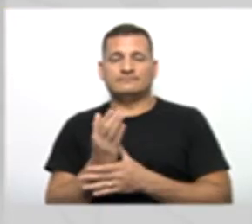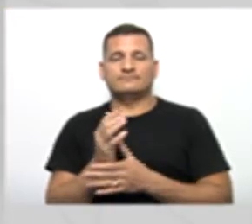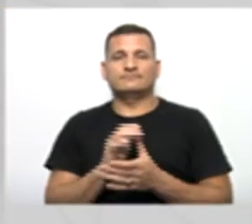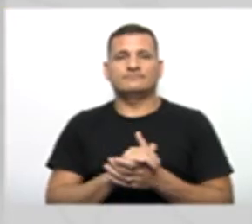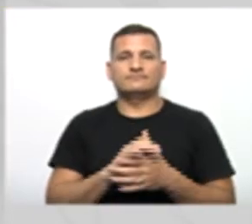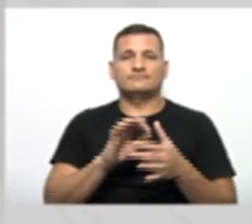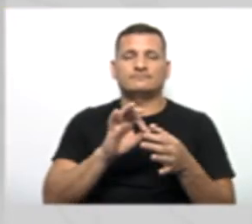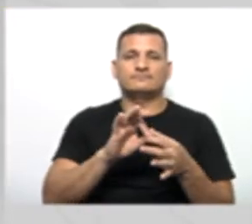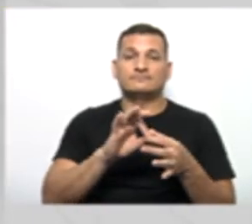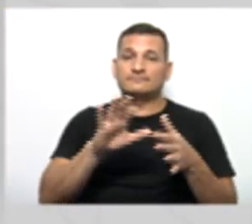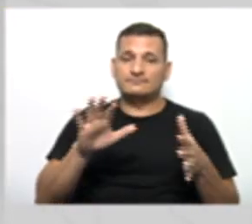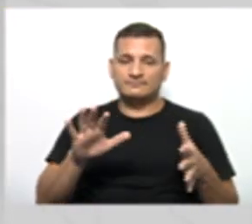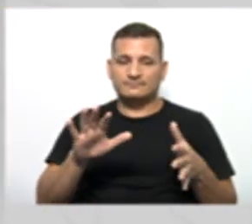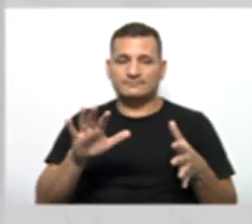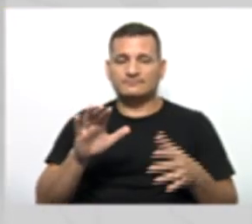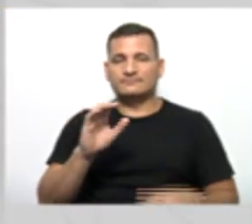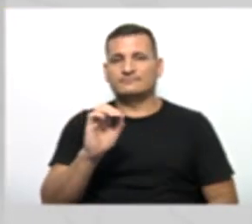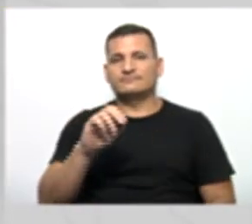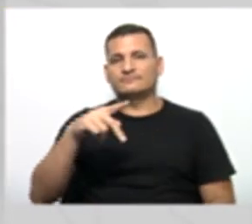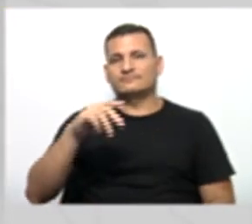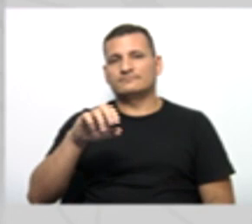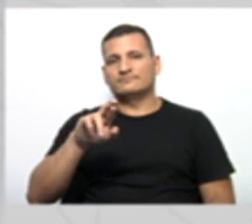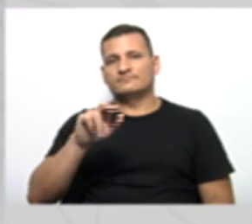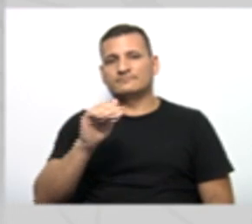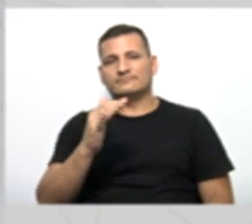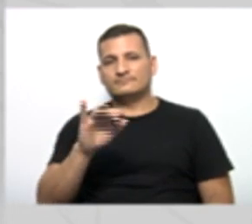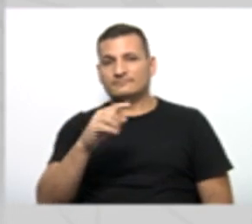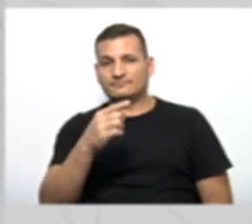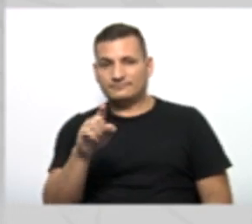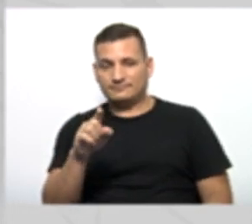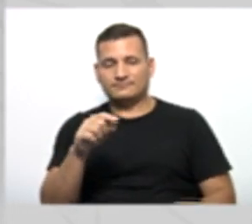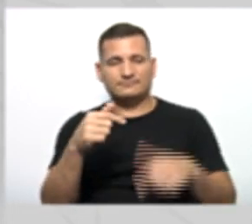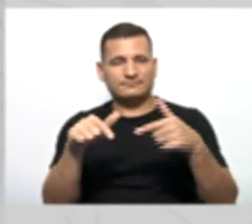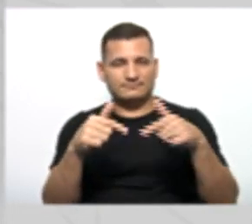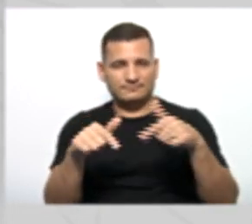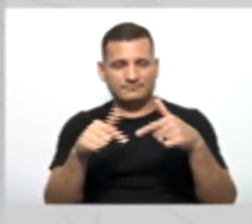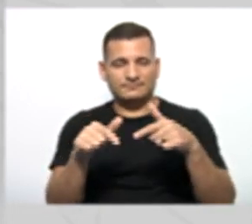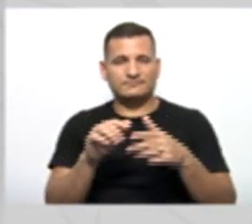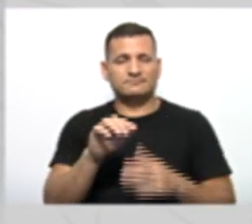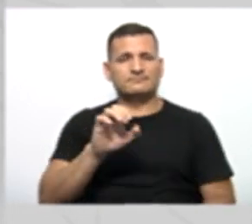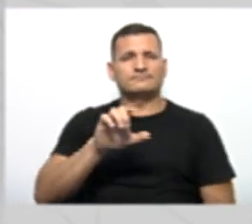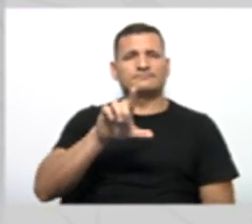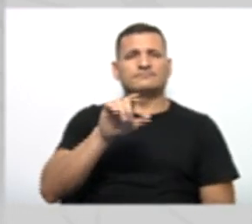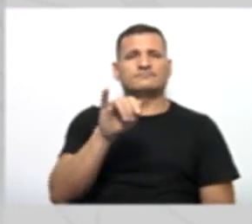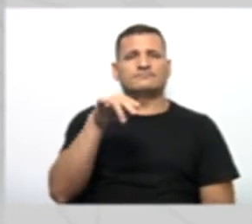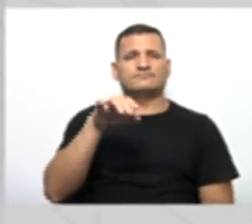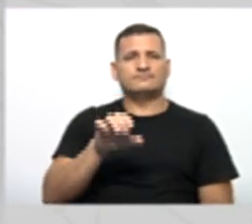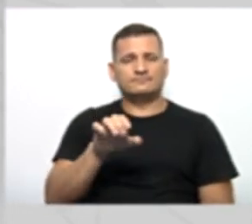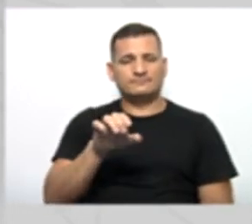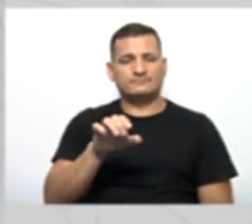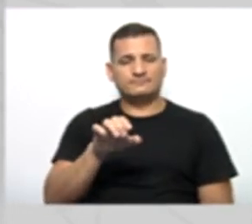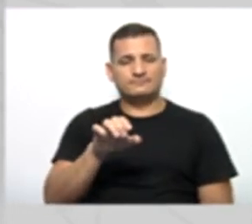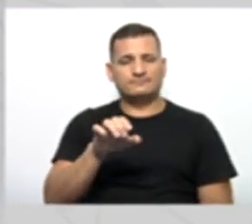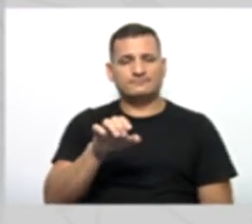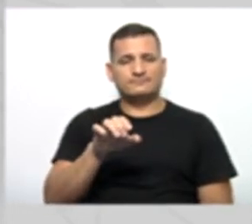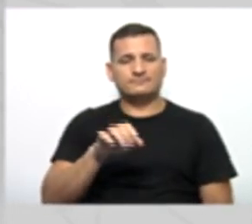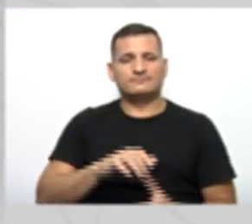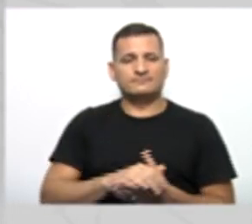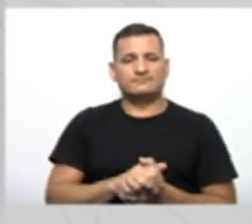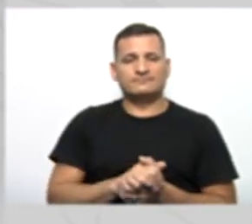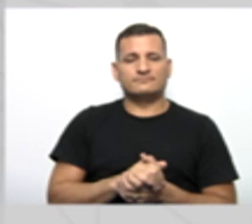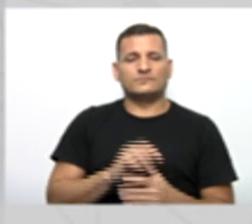assinalou licença de operação. A Elaine, então, considerou que licença